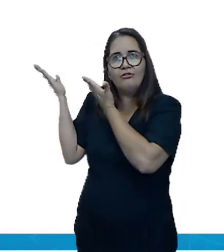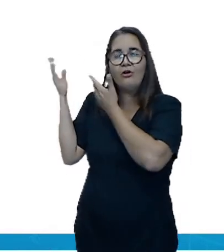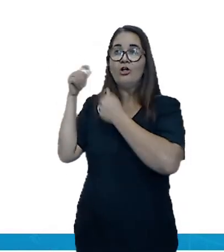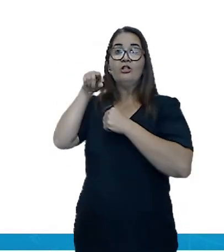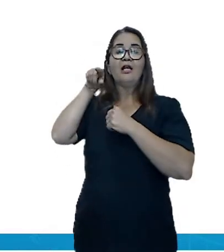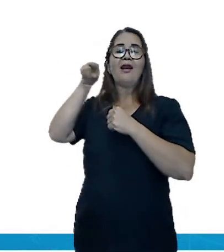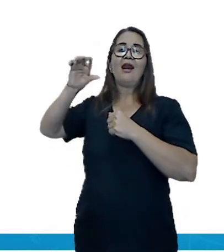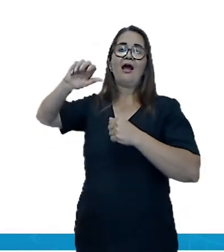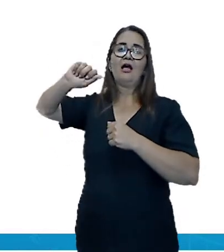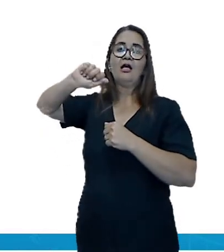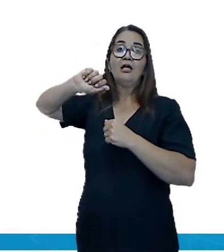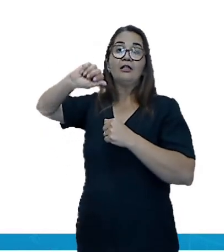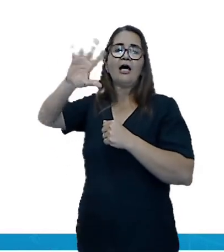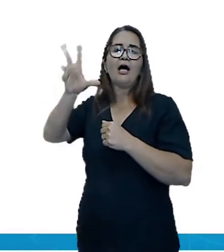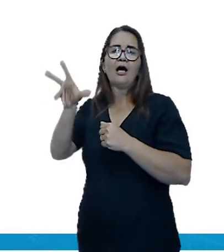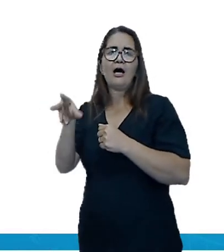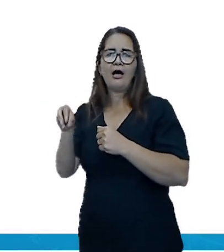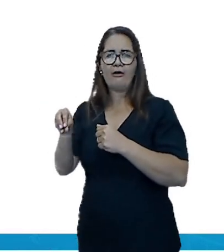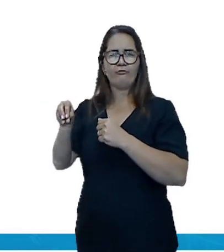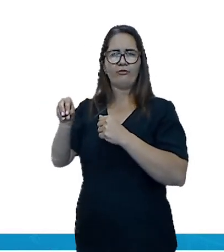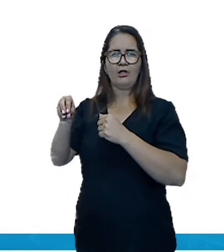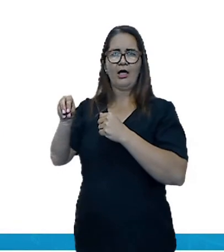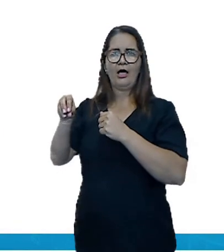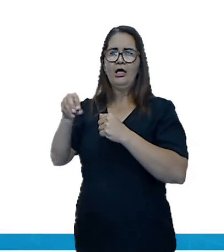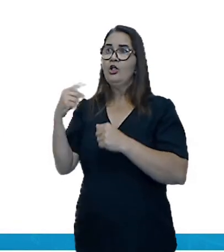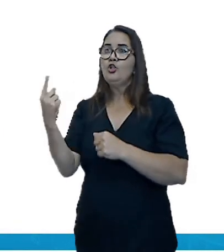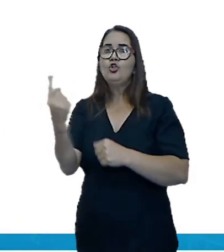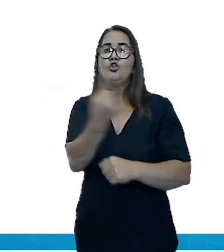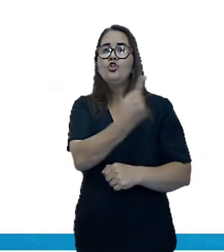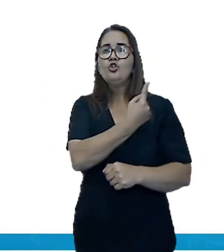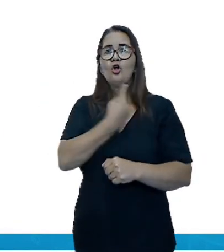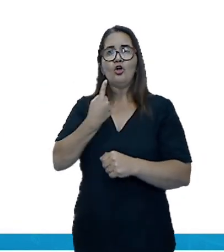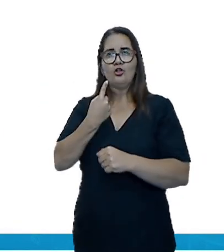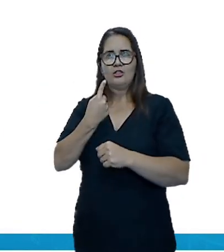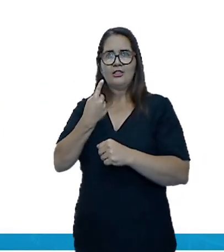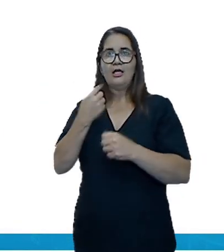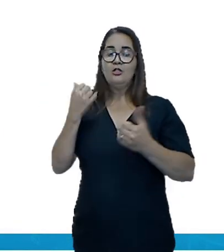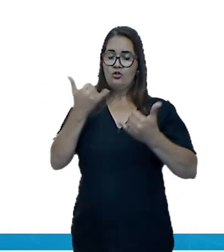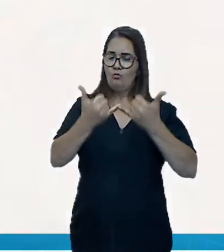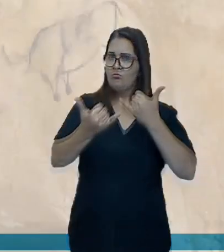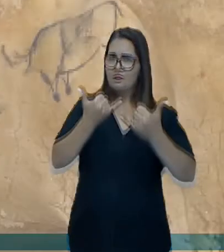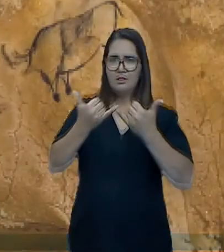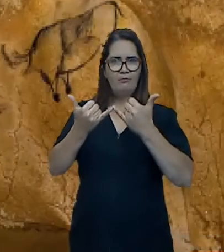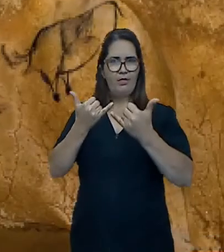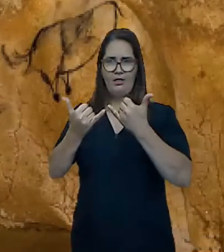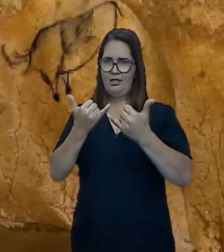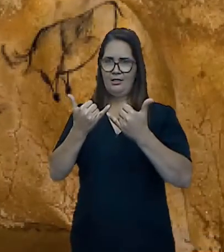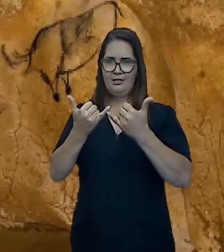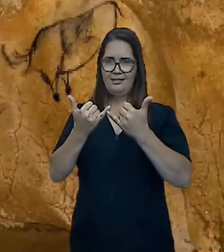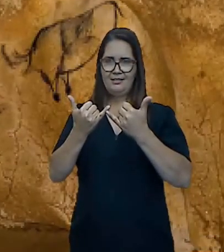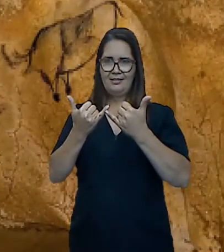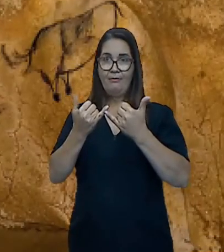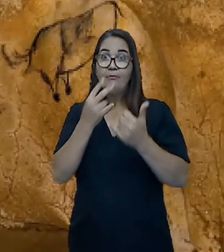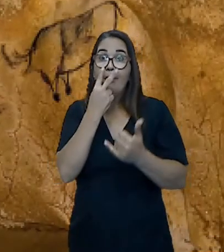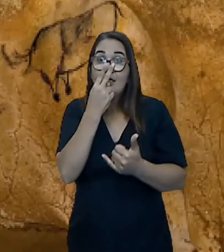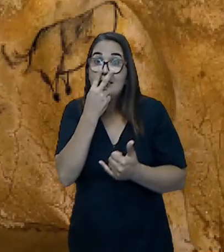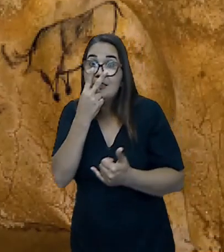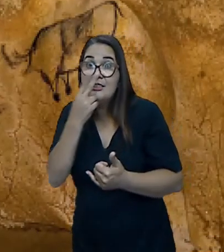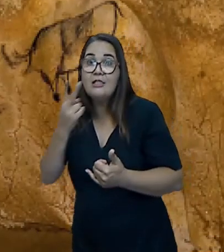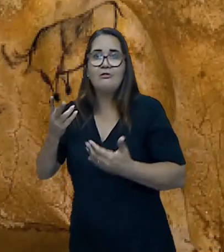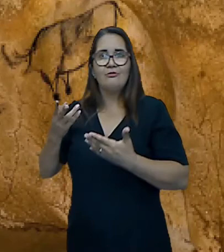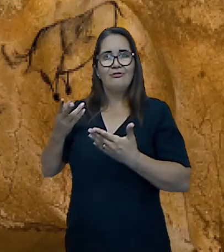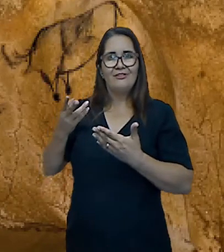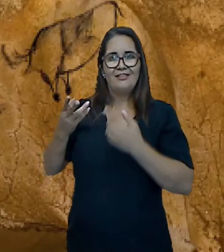a nossa mãe, a mãe de todos os seres humanos, ela vem povoar. Então, se nós descendemos